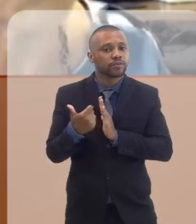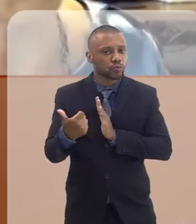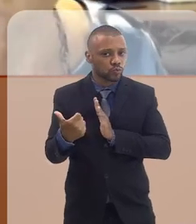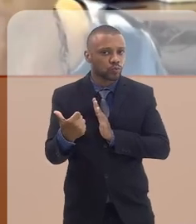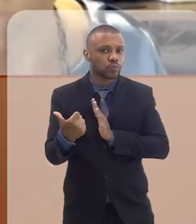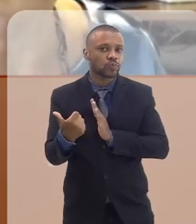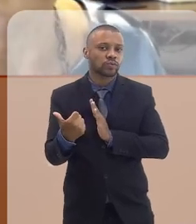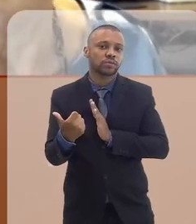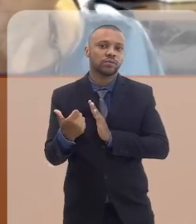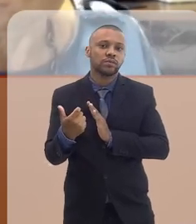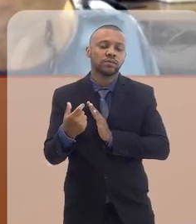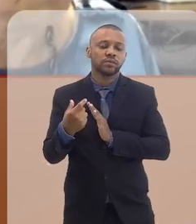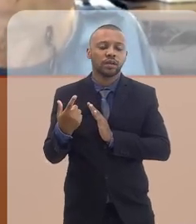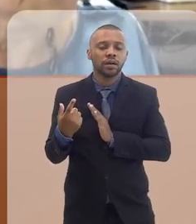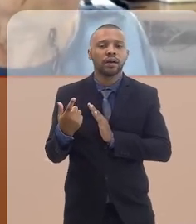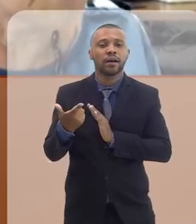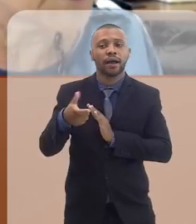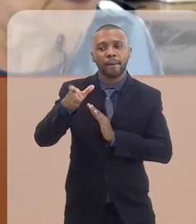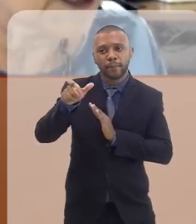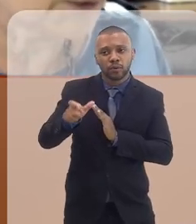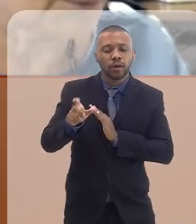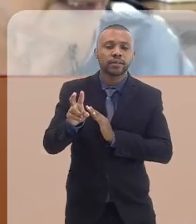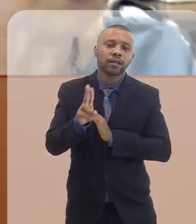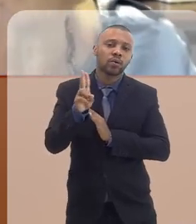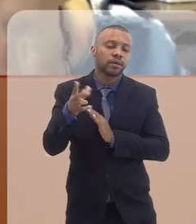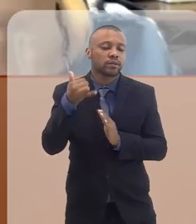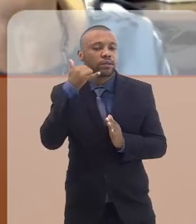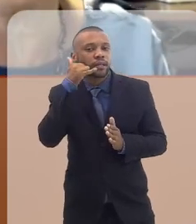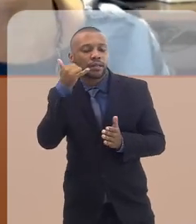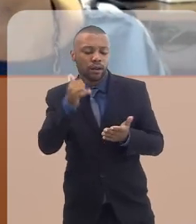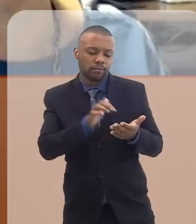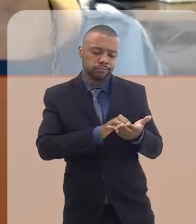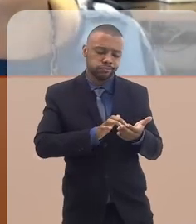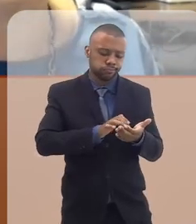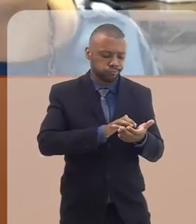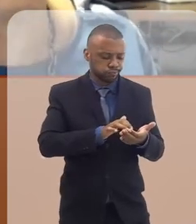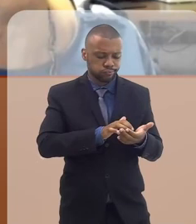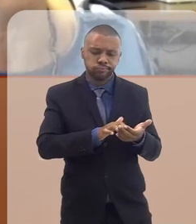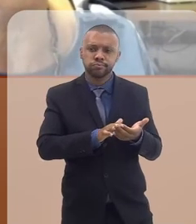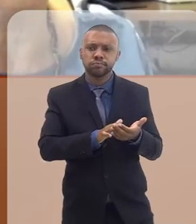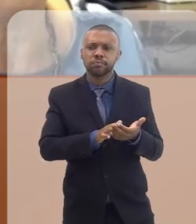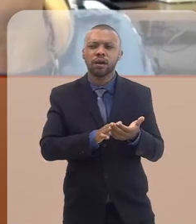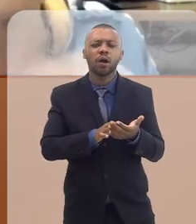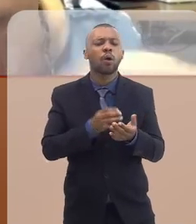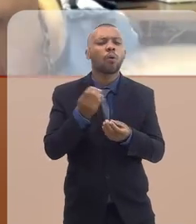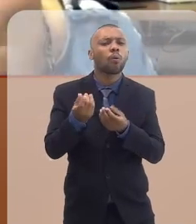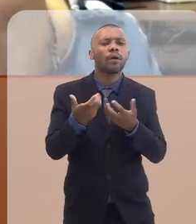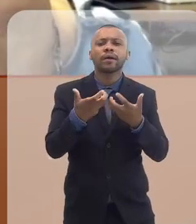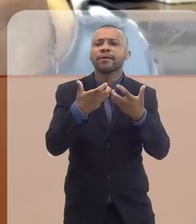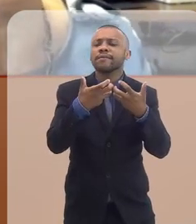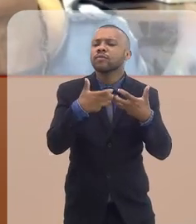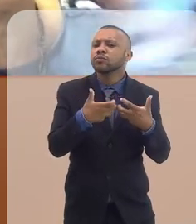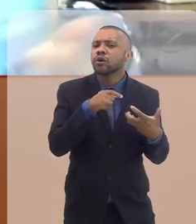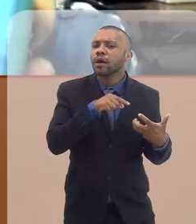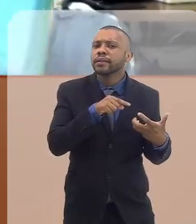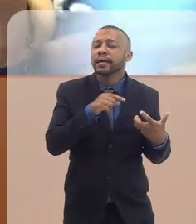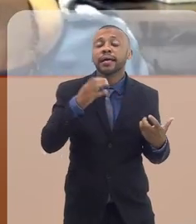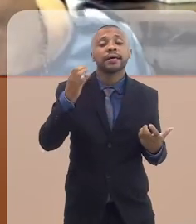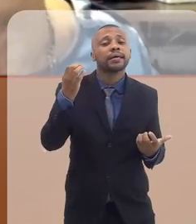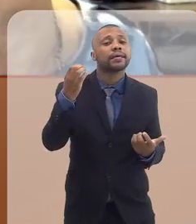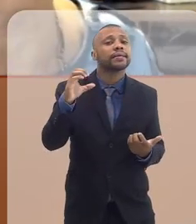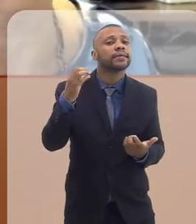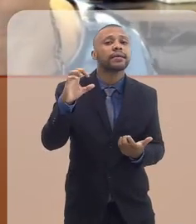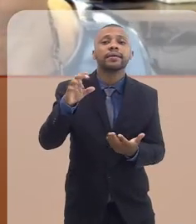século XXI, a pessoa está usando um celular. Como funciona isso? É